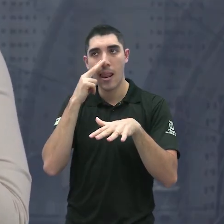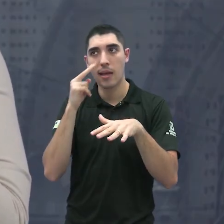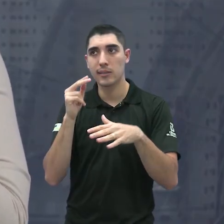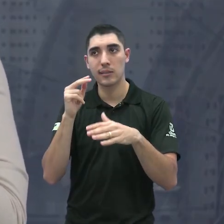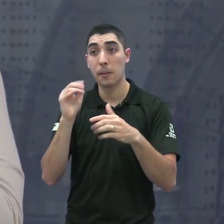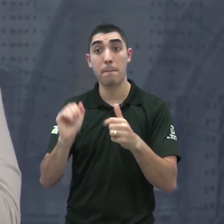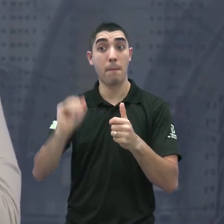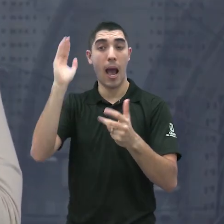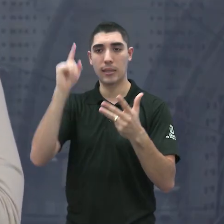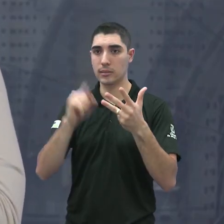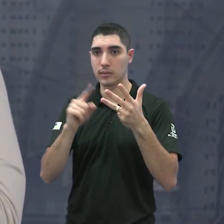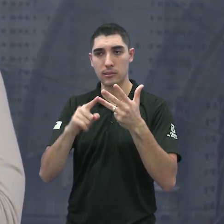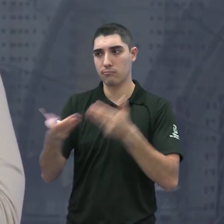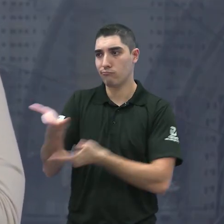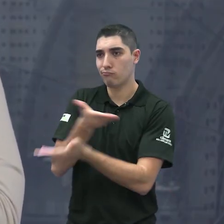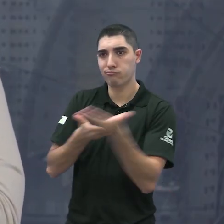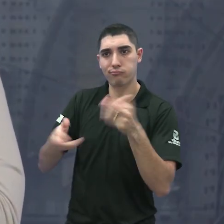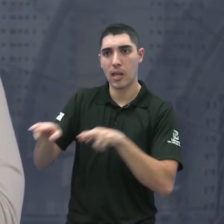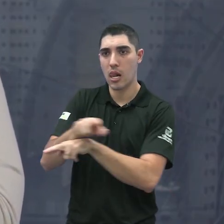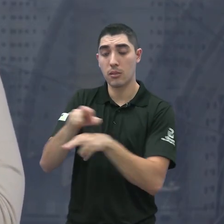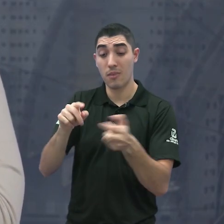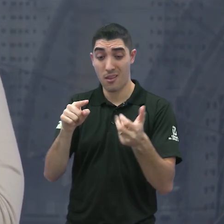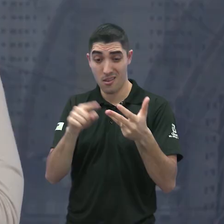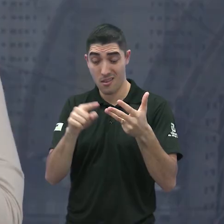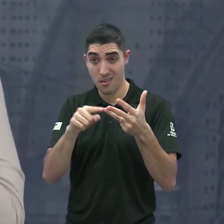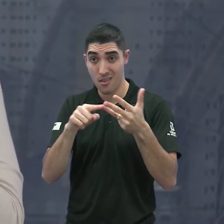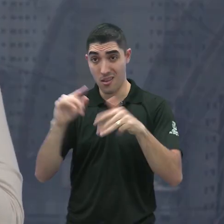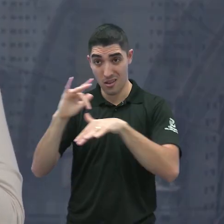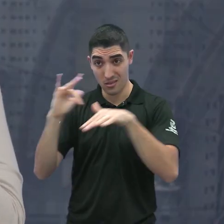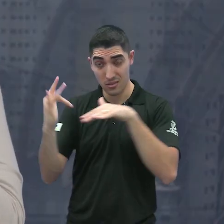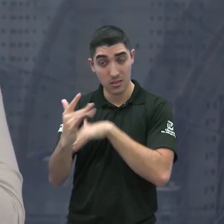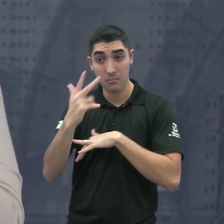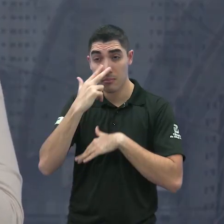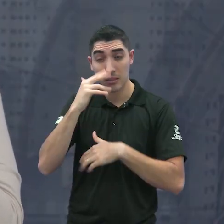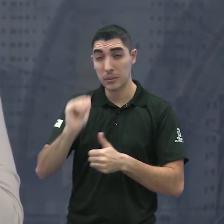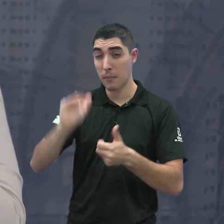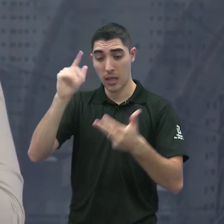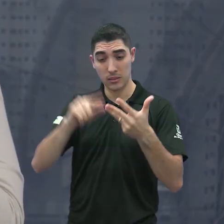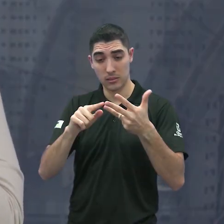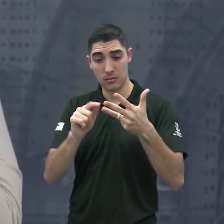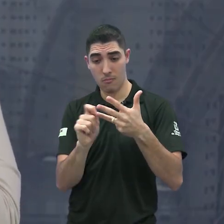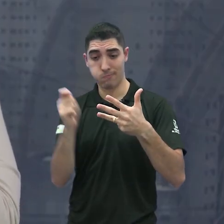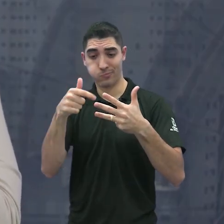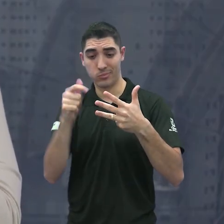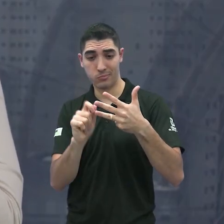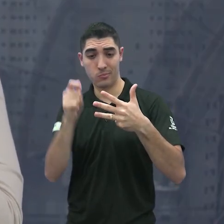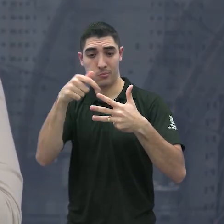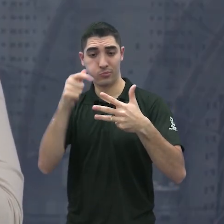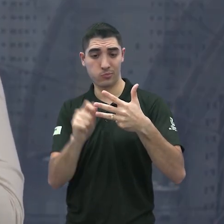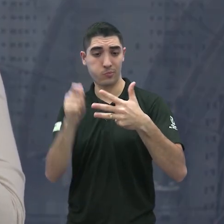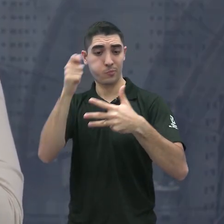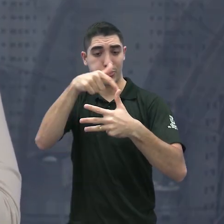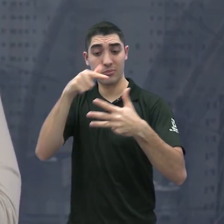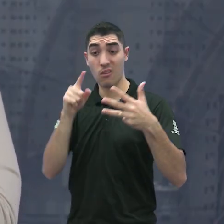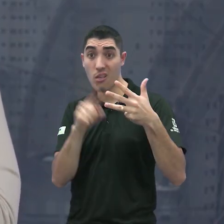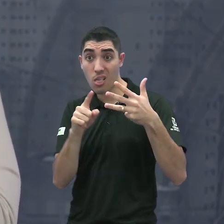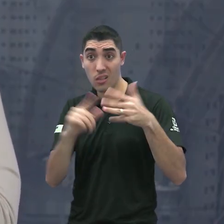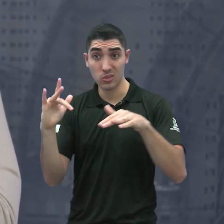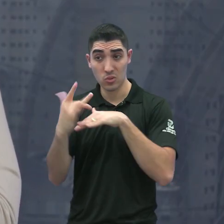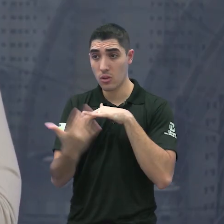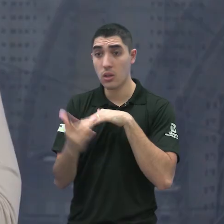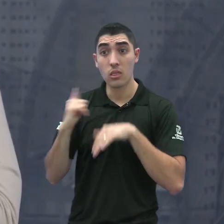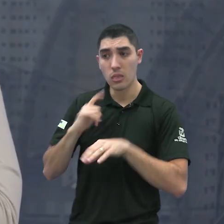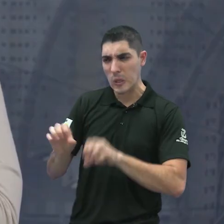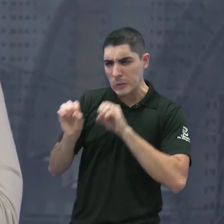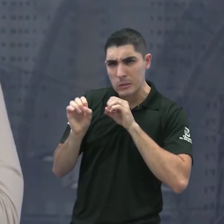atravessaram essas instituições e elas conseguem influenciar o indivíduo, a criança, o adolescente, ou até mesmo o jovem,